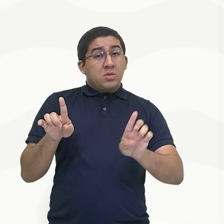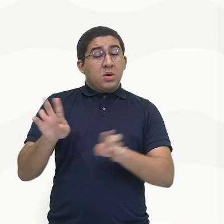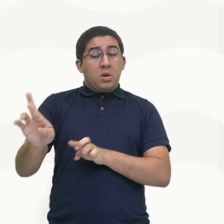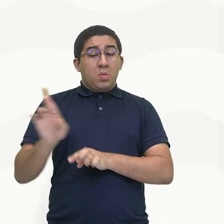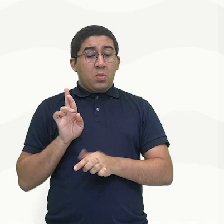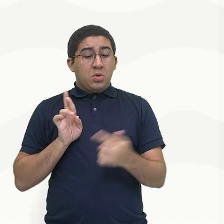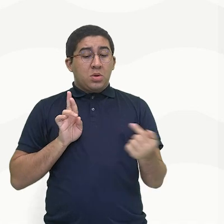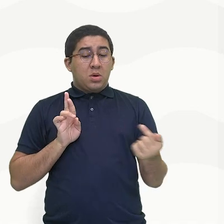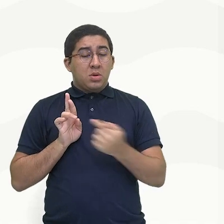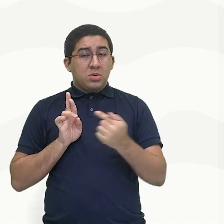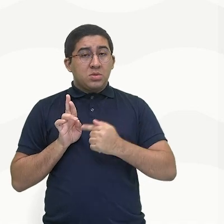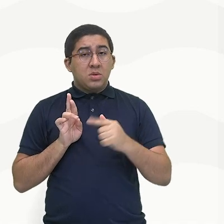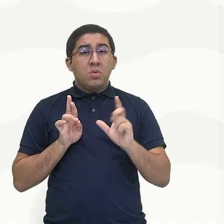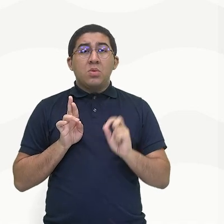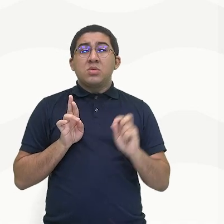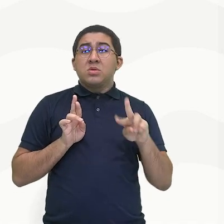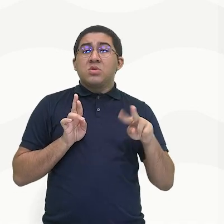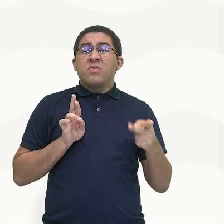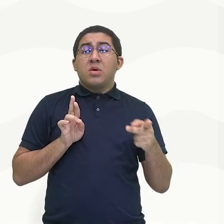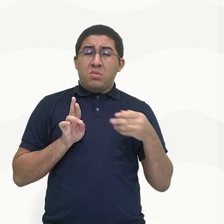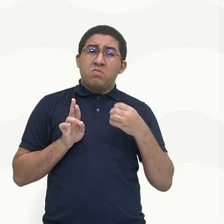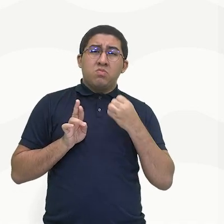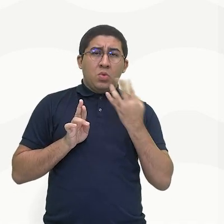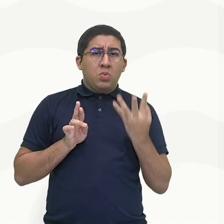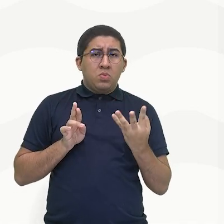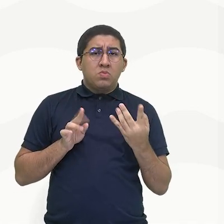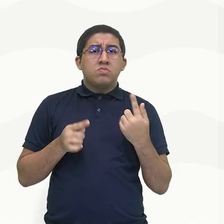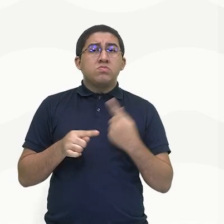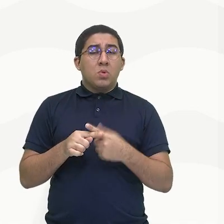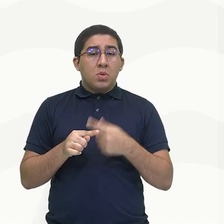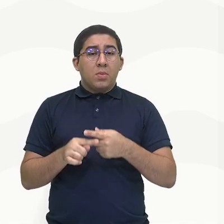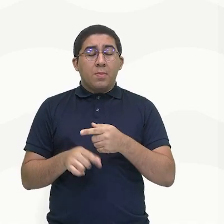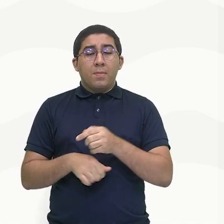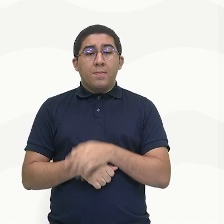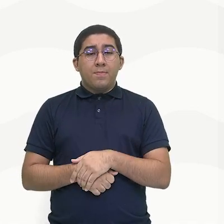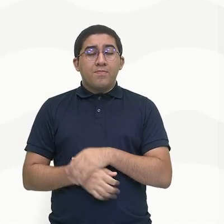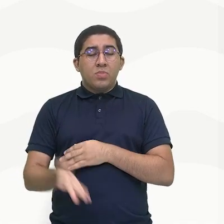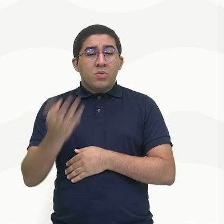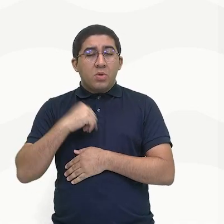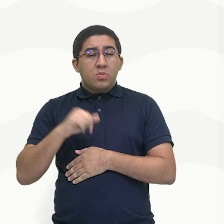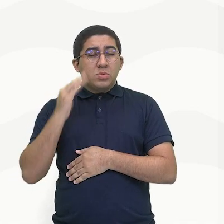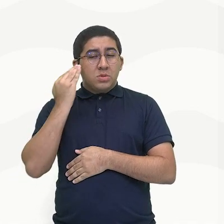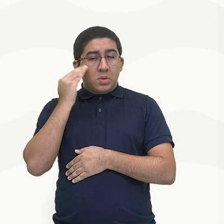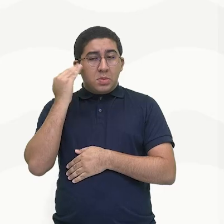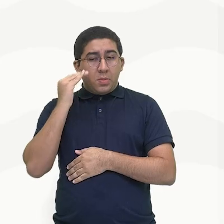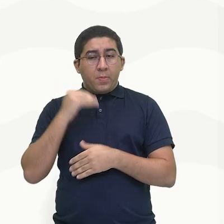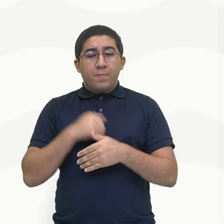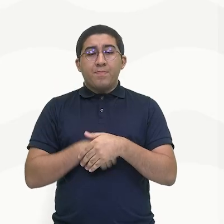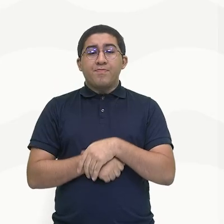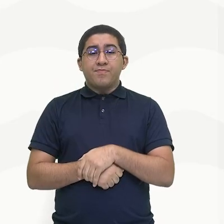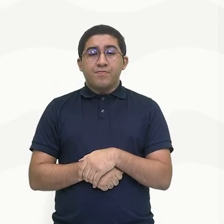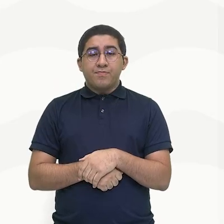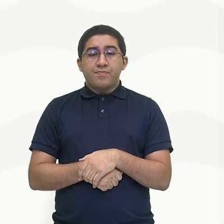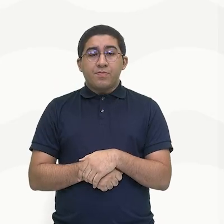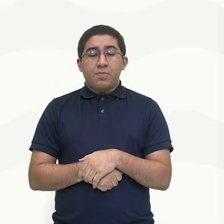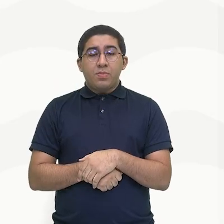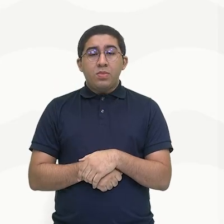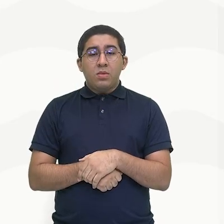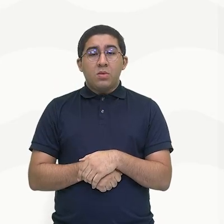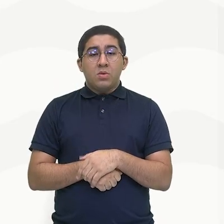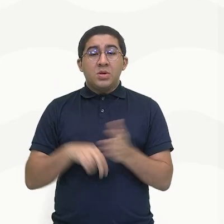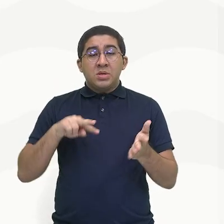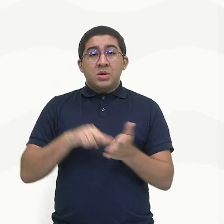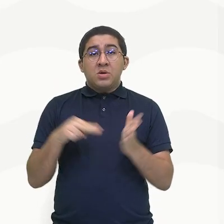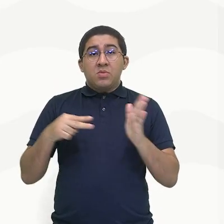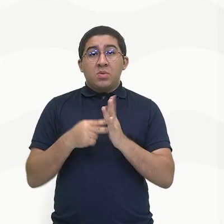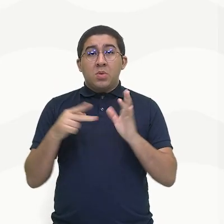resultado negativo, na verdade, ele é favorável. Por quê? Vamos aqui à nossa interpretação. Isso